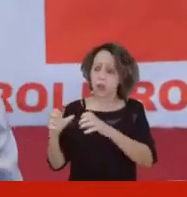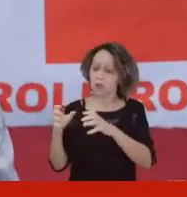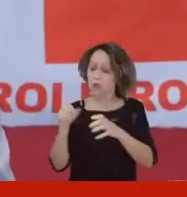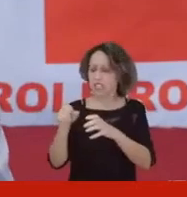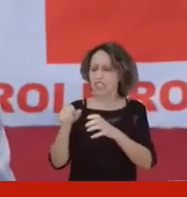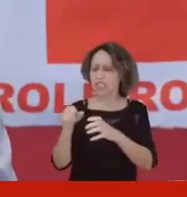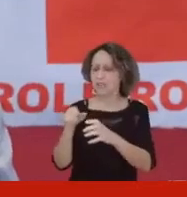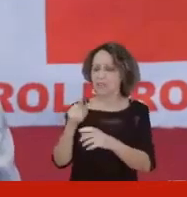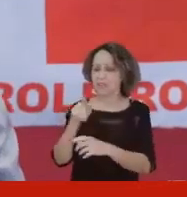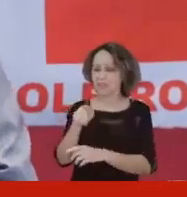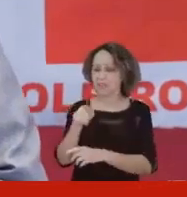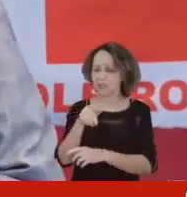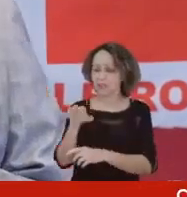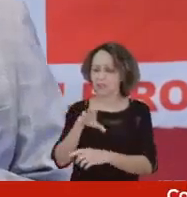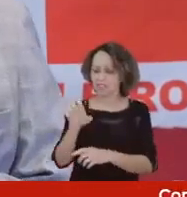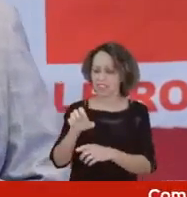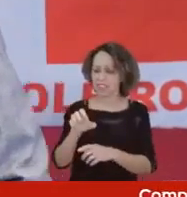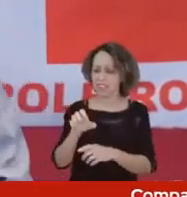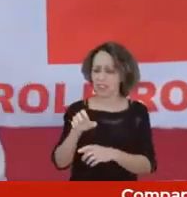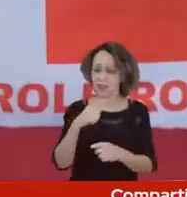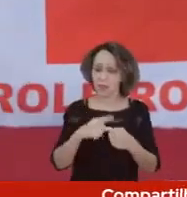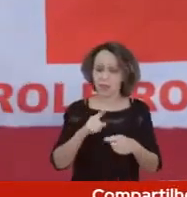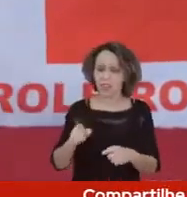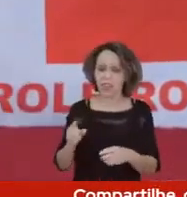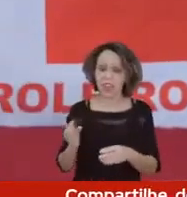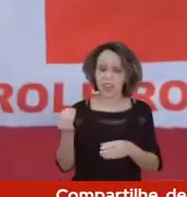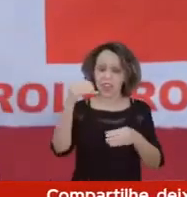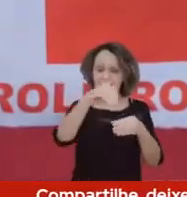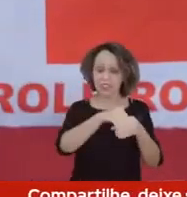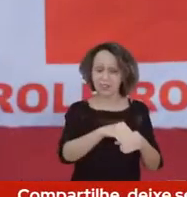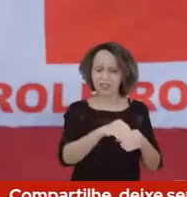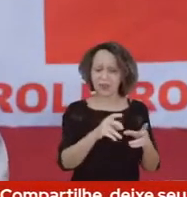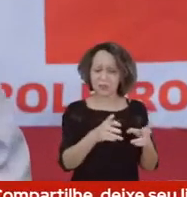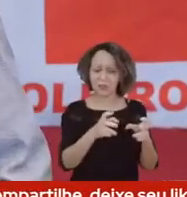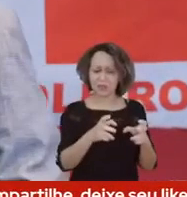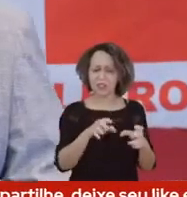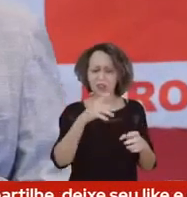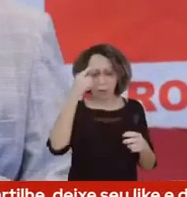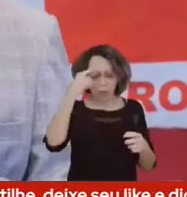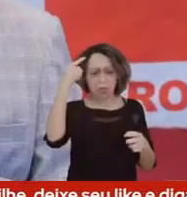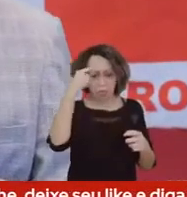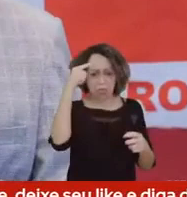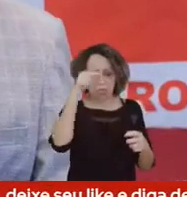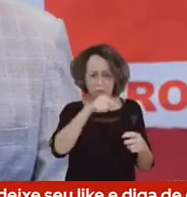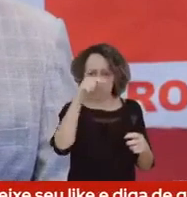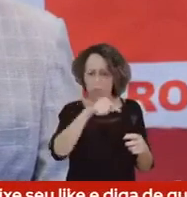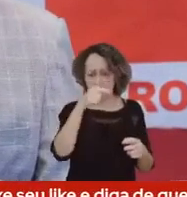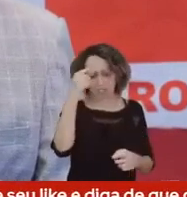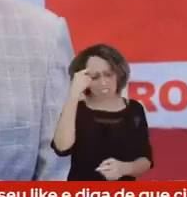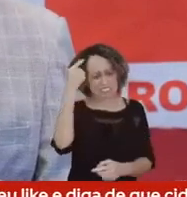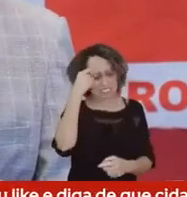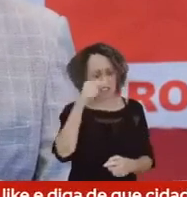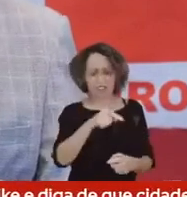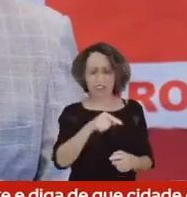Brasil, porra. Quando a gente tentou reconstruir a indústria naval, o discurso era o mesmo.